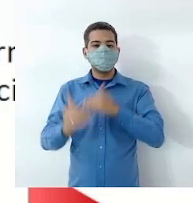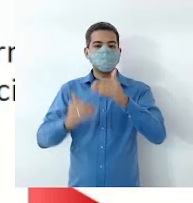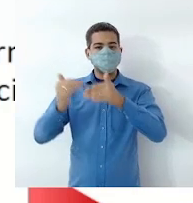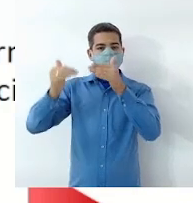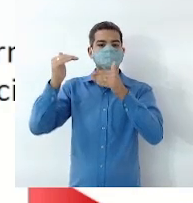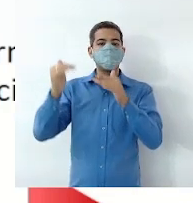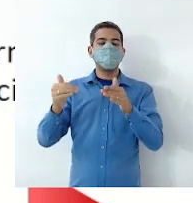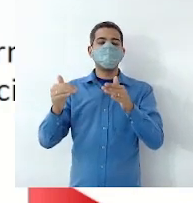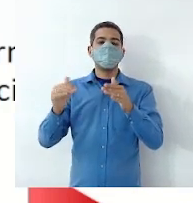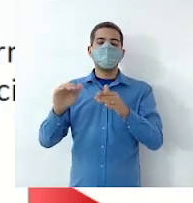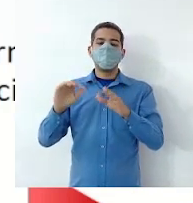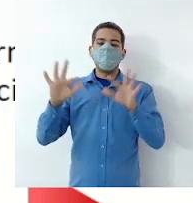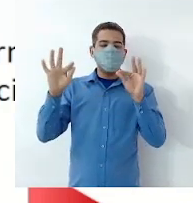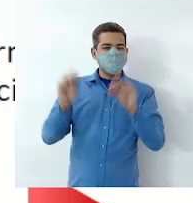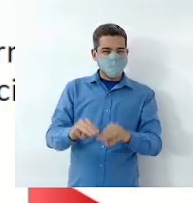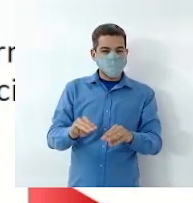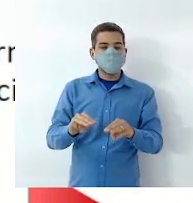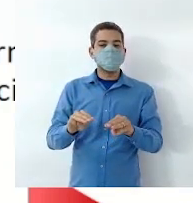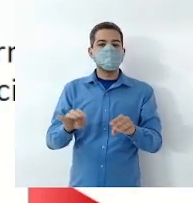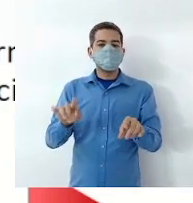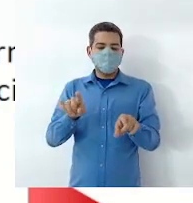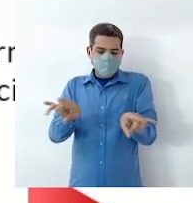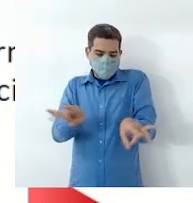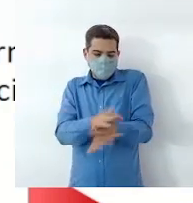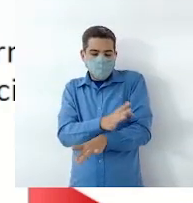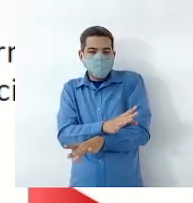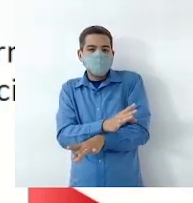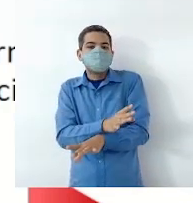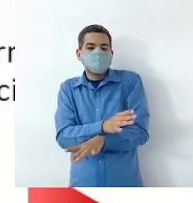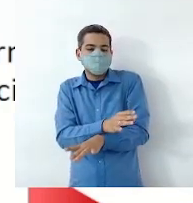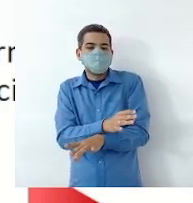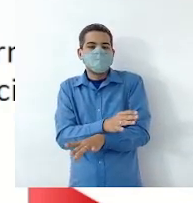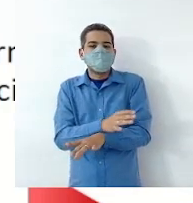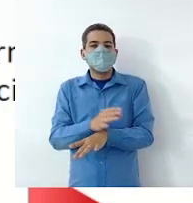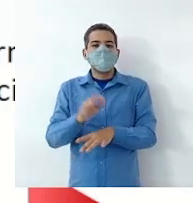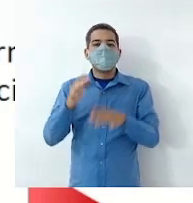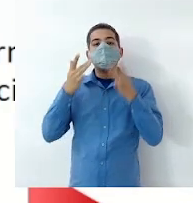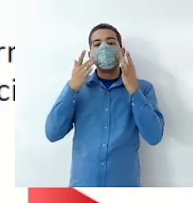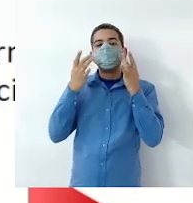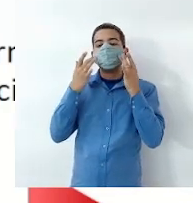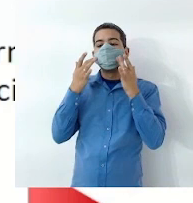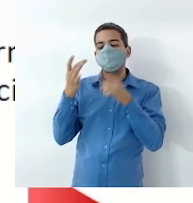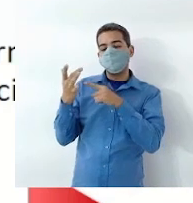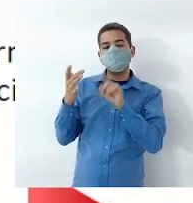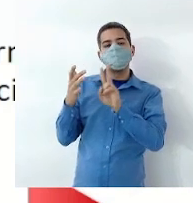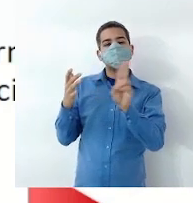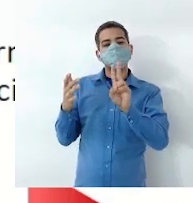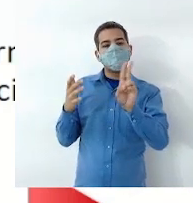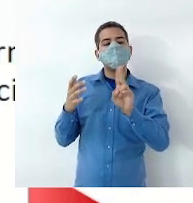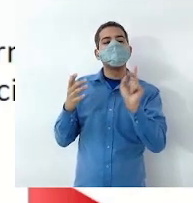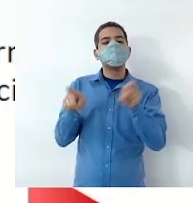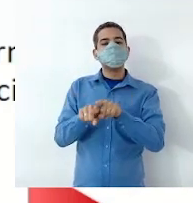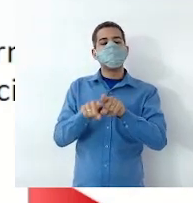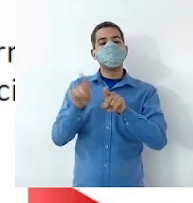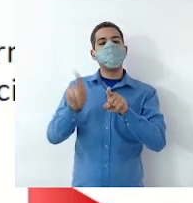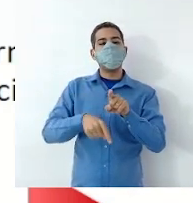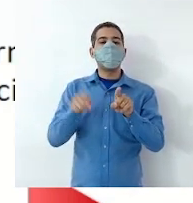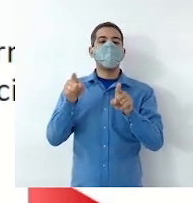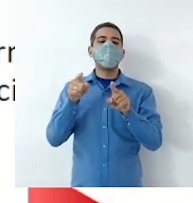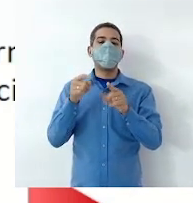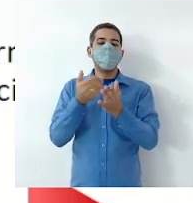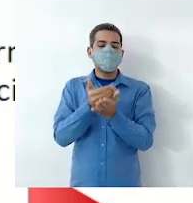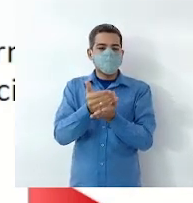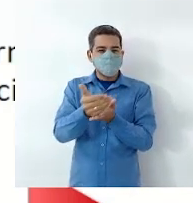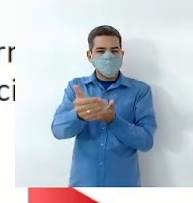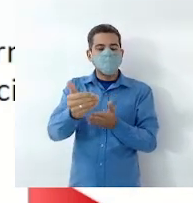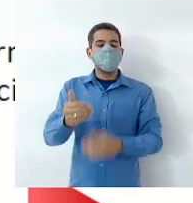desenvolvimento, clímax e desfecho. A apresentação, que também é chamada de introdução, nessa parte inicial, o autor do